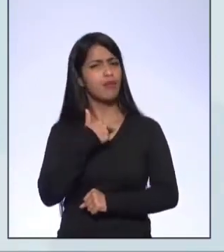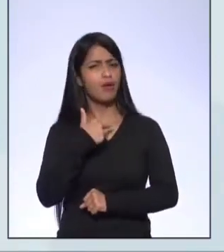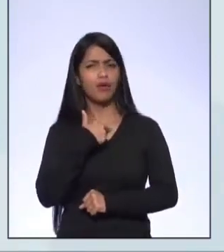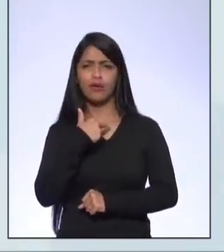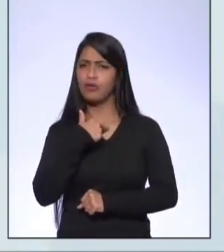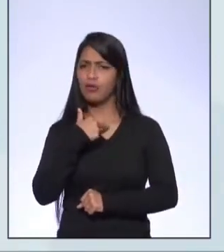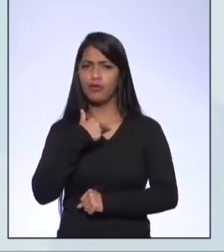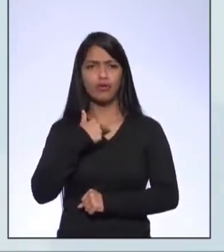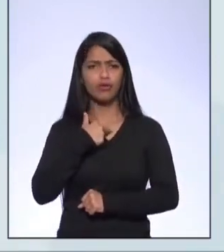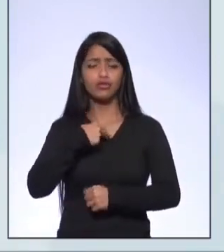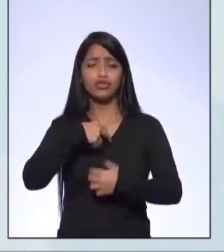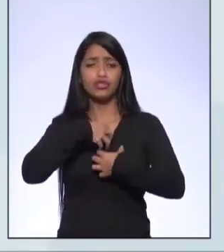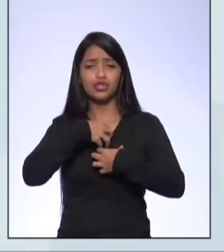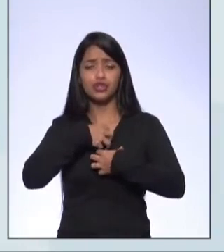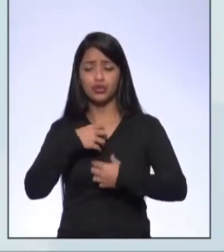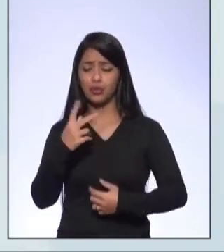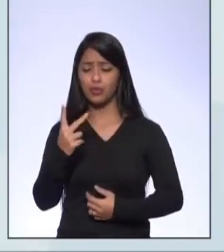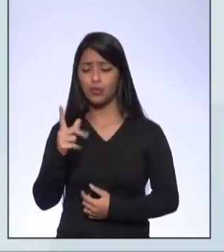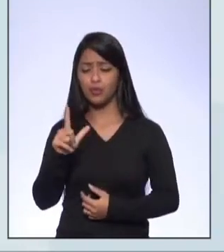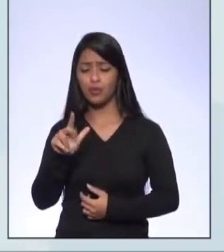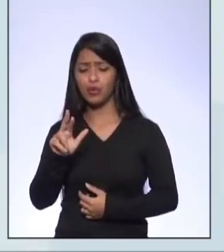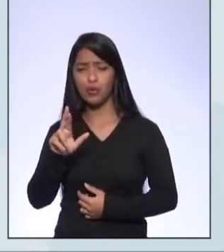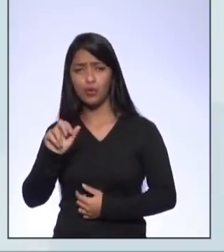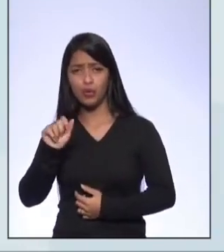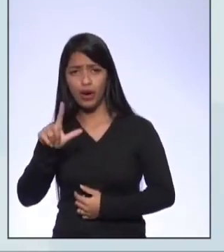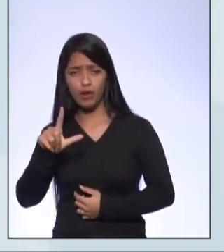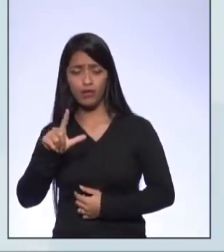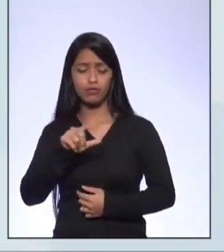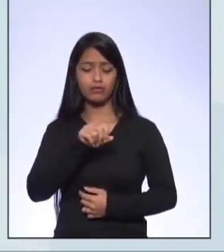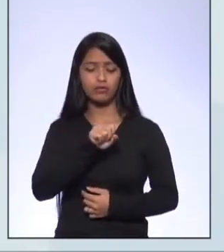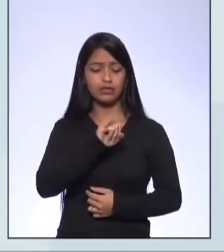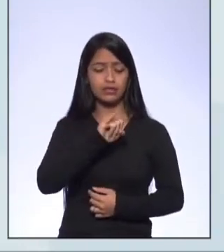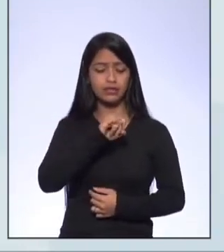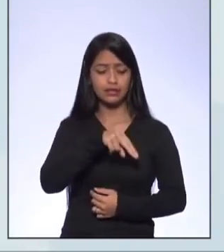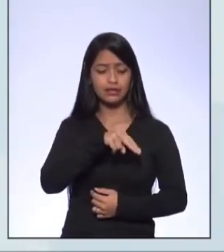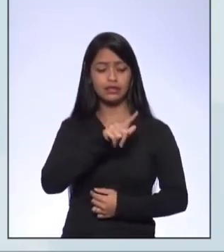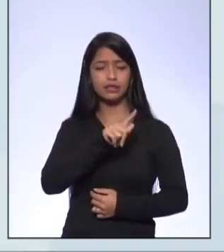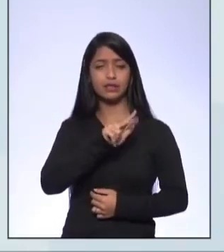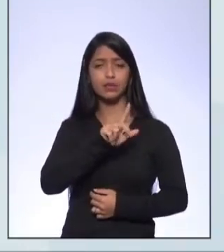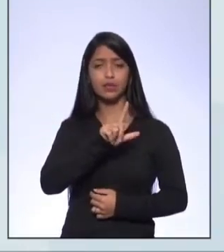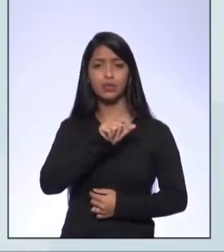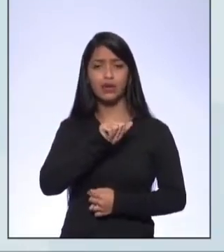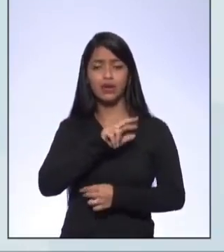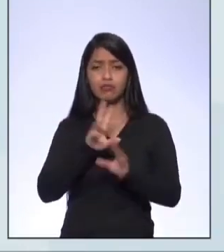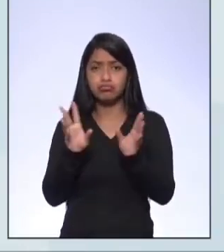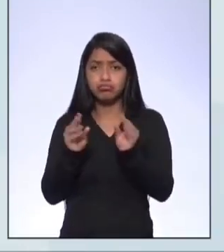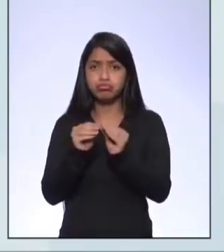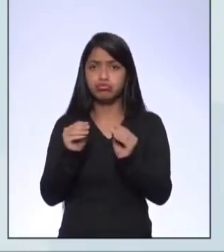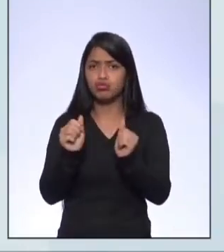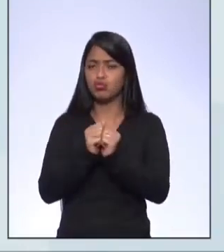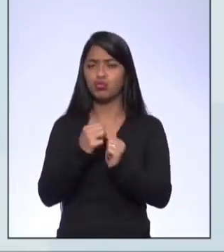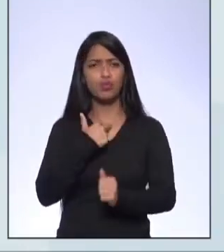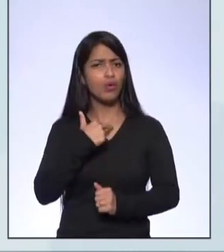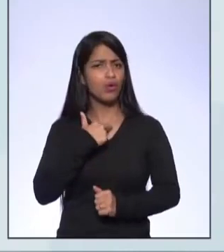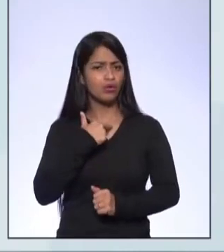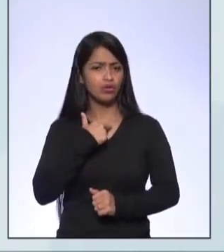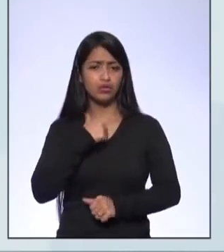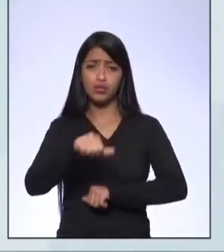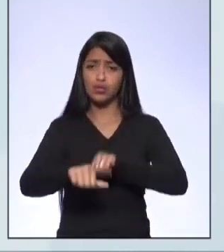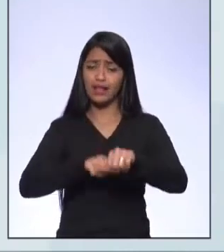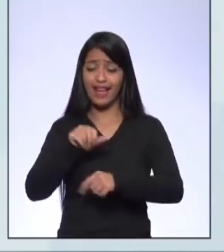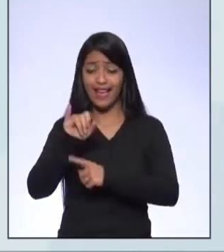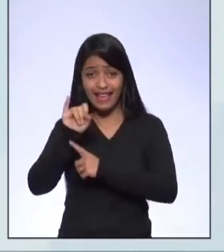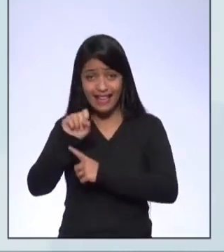nós vai, né? nós vai, exatamente. Então vamos corrigir. Então de is fast você vai colocar the cheetah and the peregrine falcon are